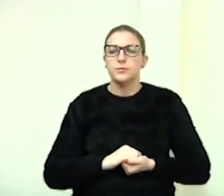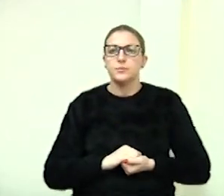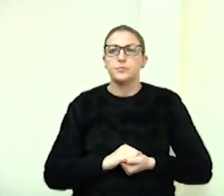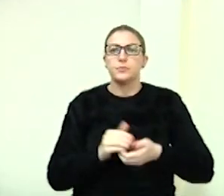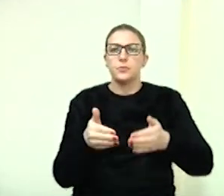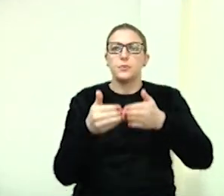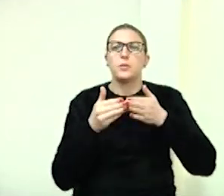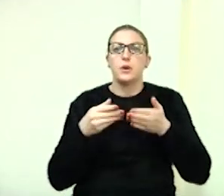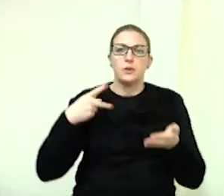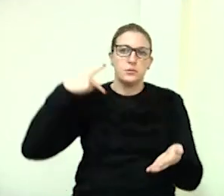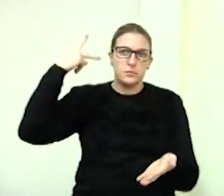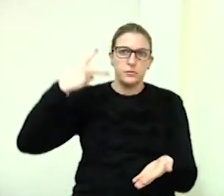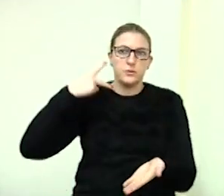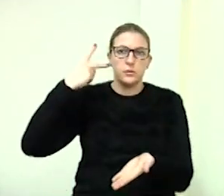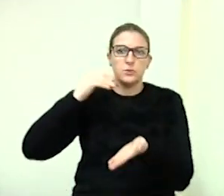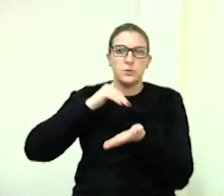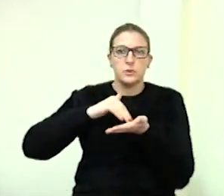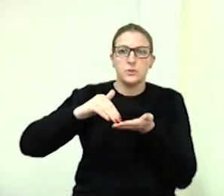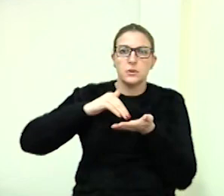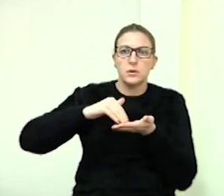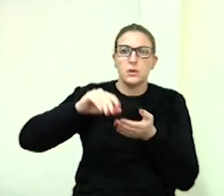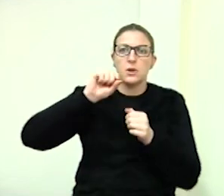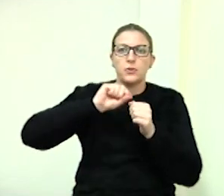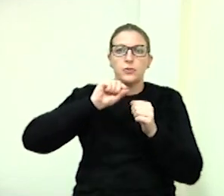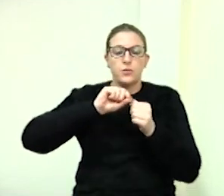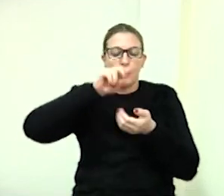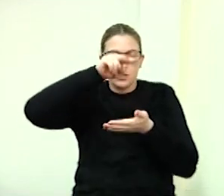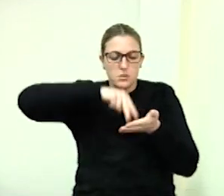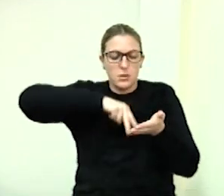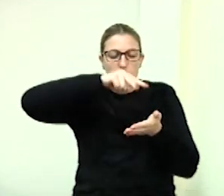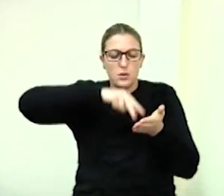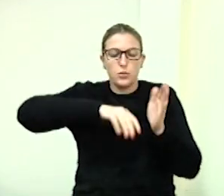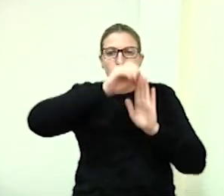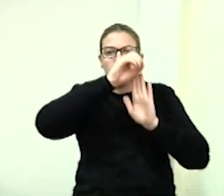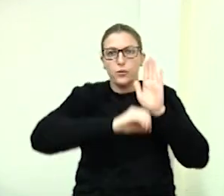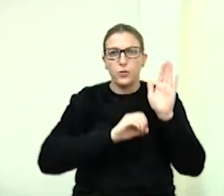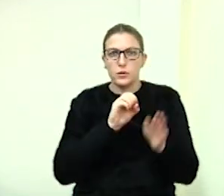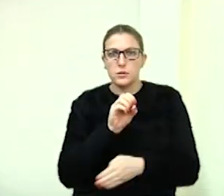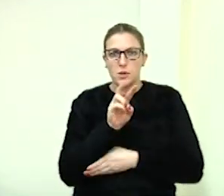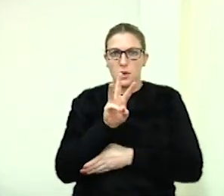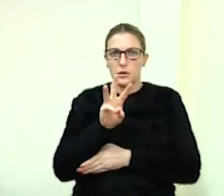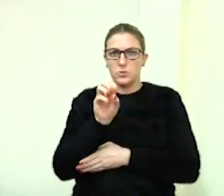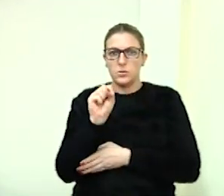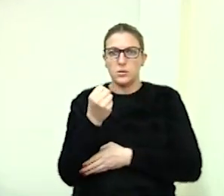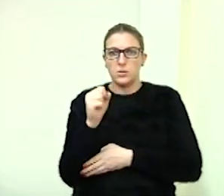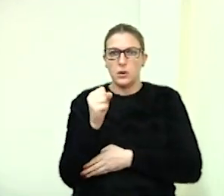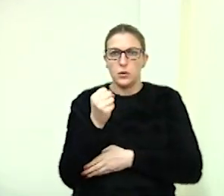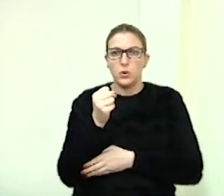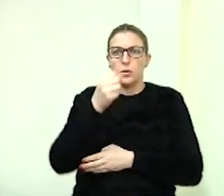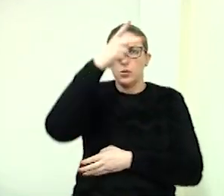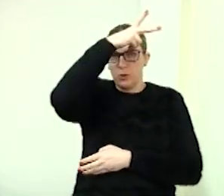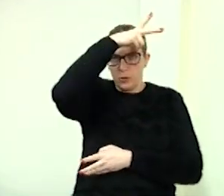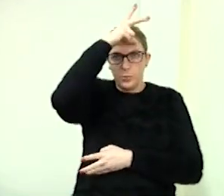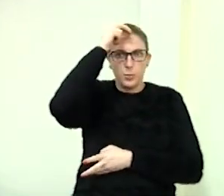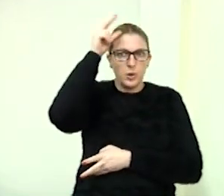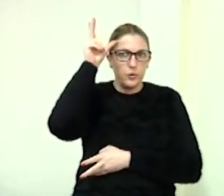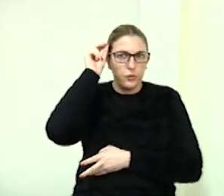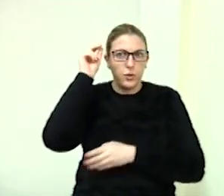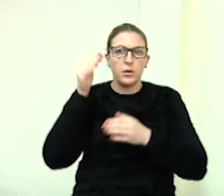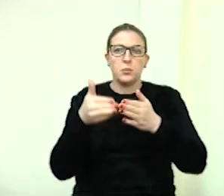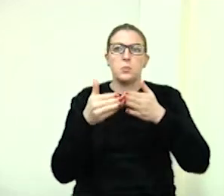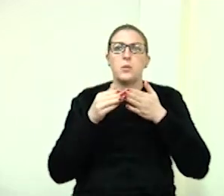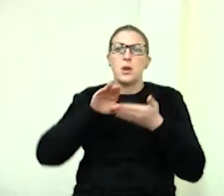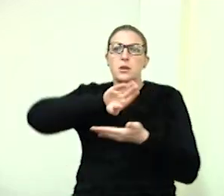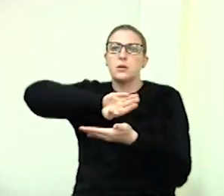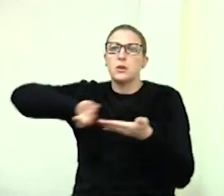Solicito ao vereador secretário que proceda à leitura do ofício nº 038-2020 do senhor prefeito municipal que solicita a retirada